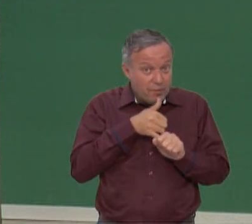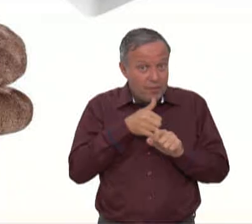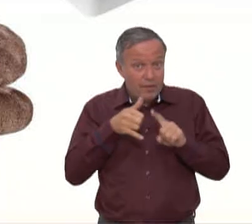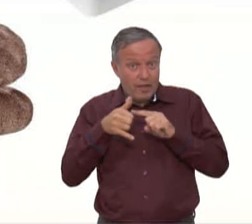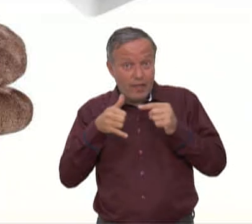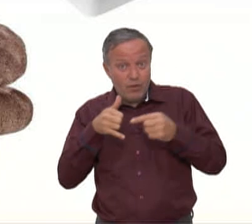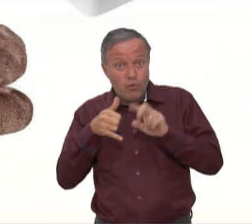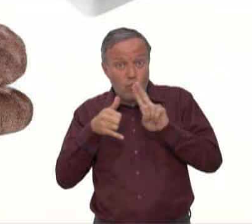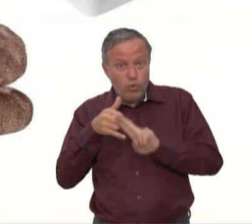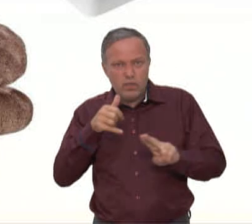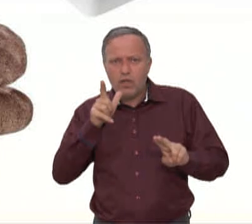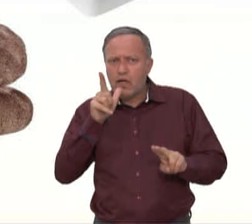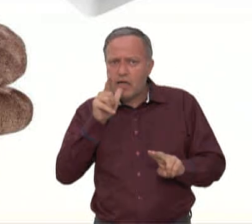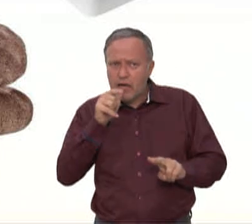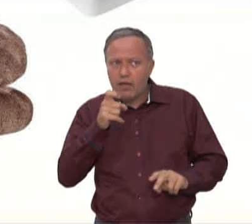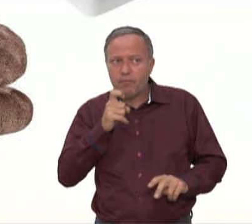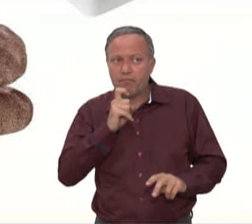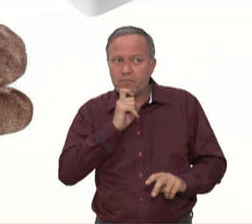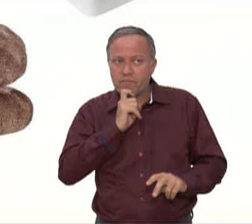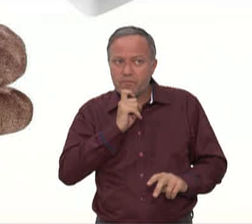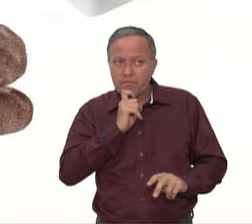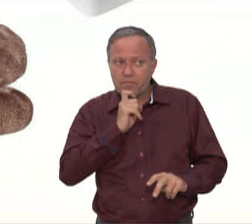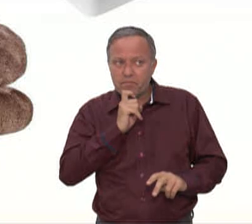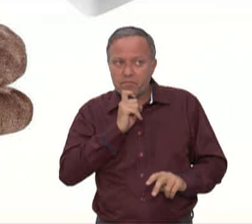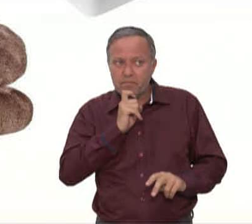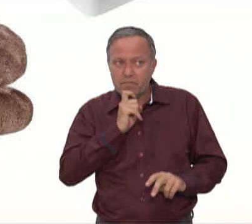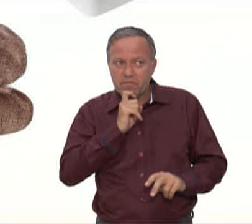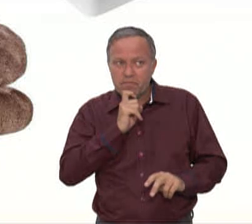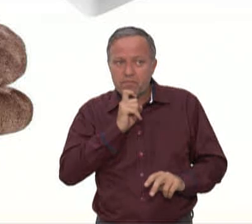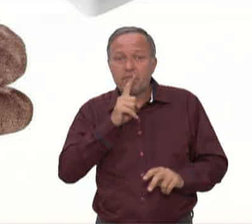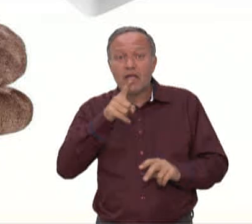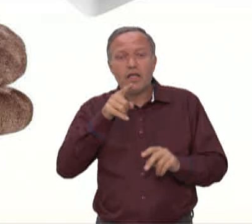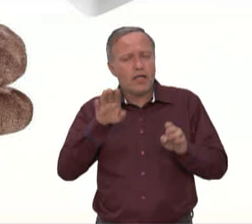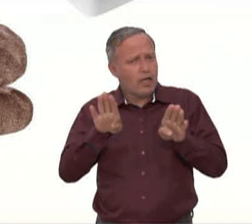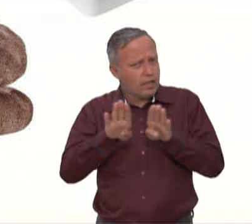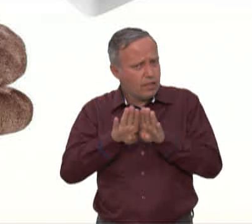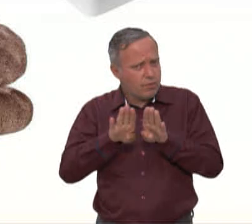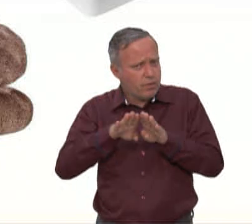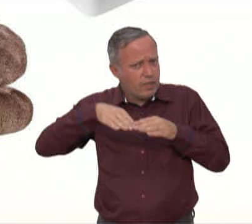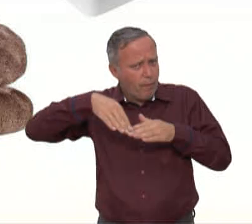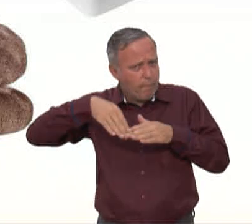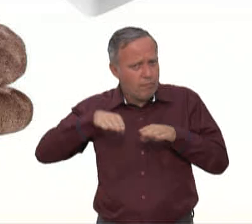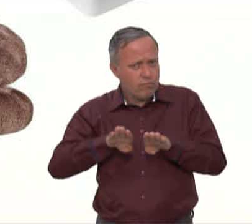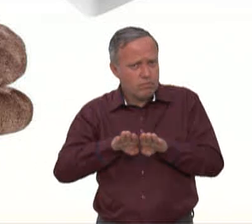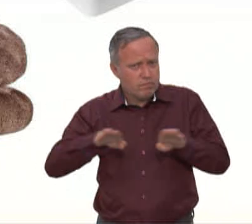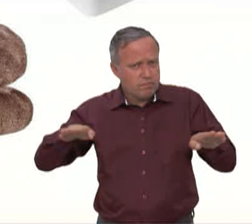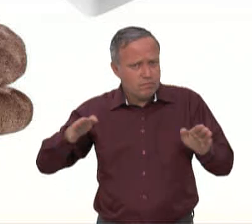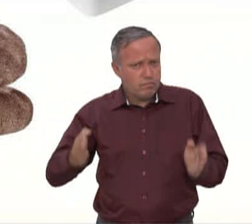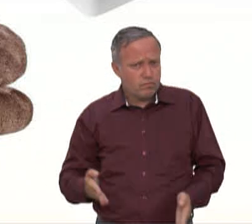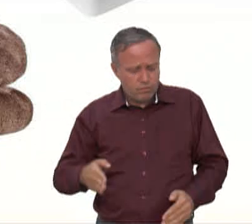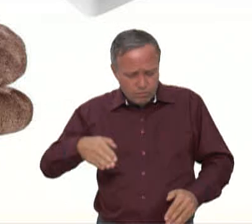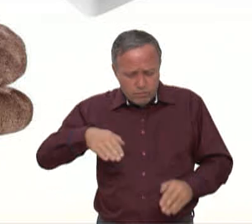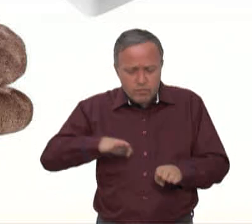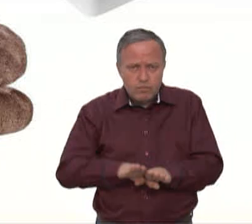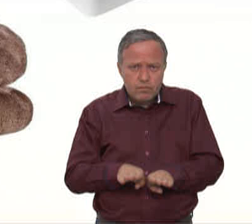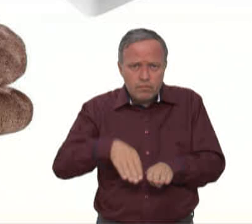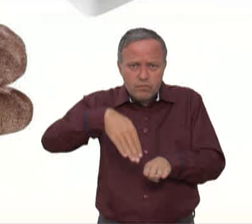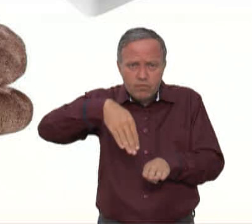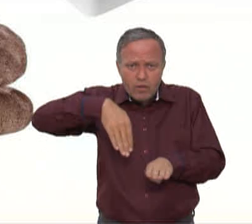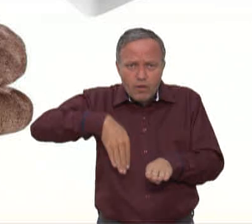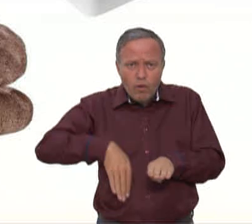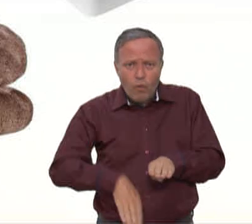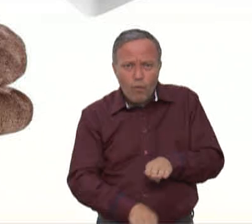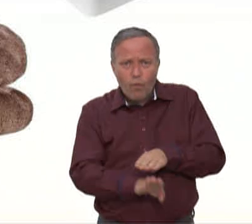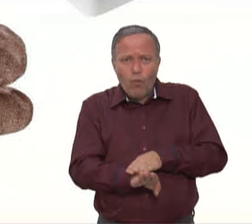utiliza-se para você estar colocando carne a baixa temperatura, bebidas a baixa temperatura e